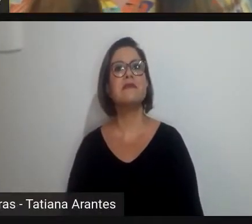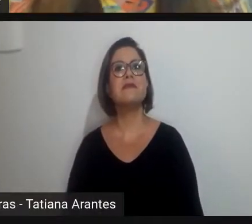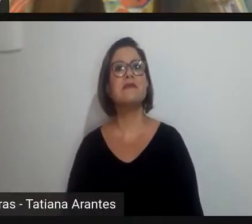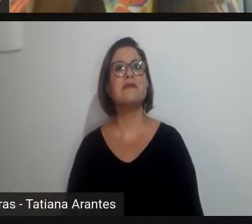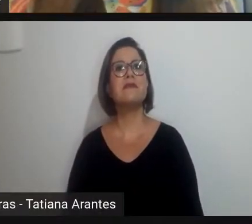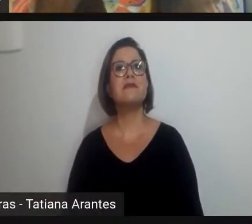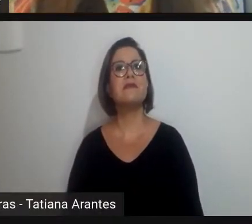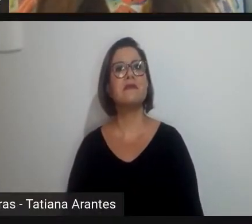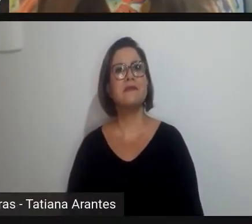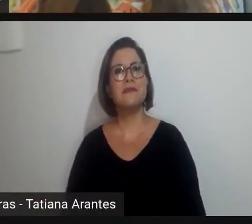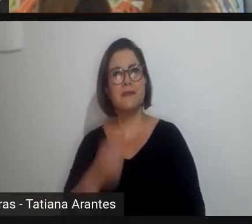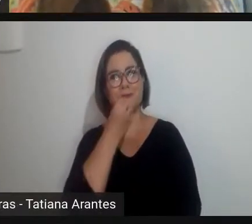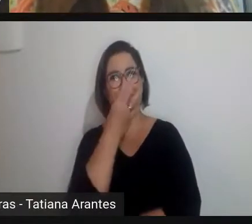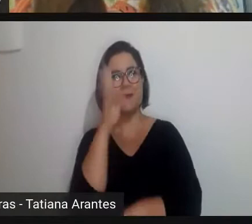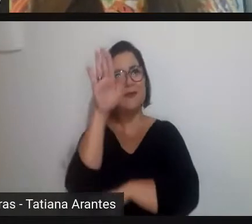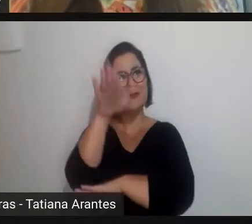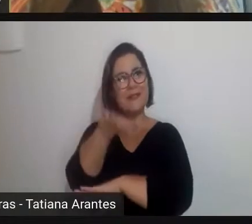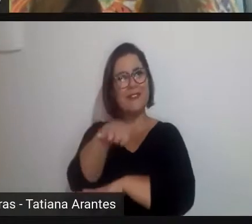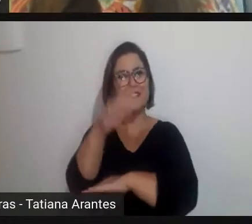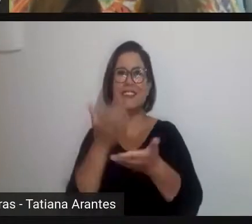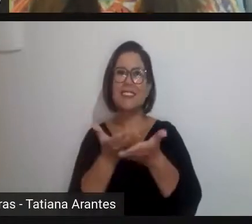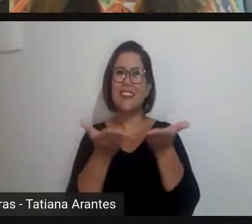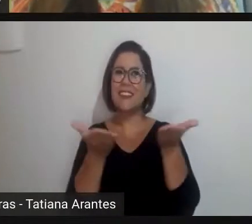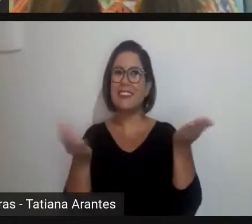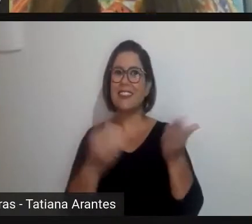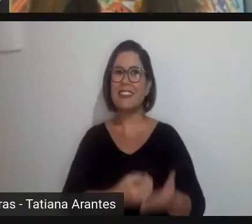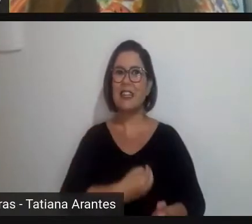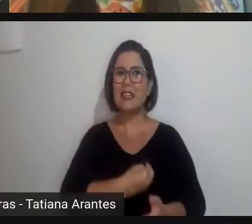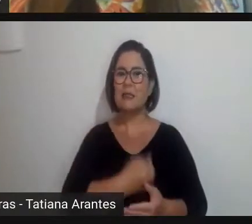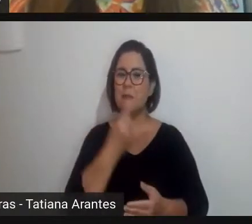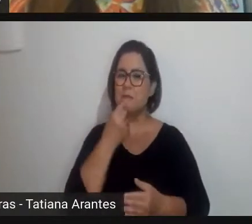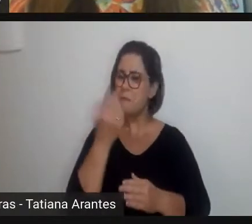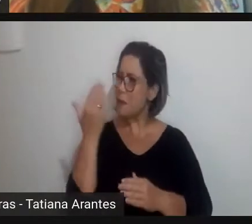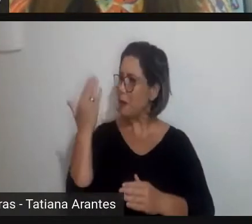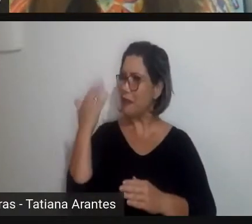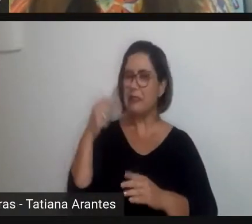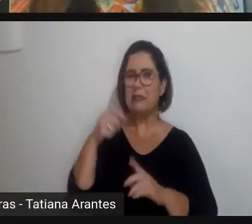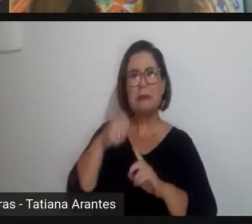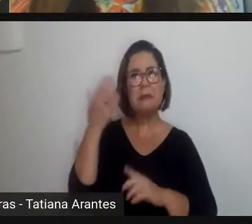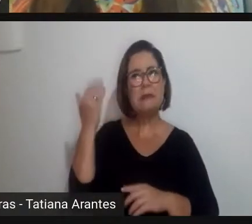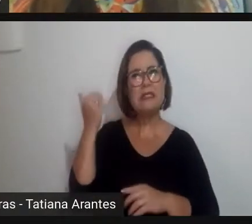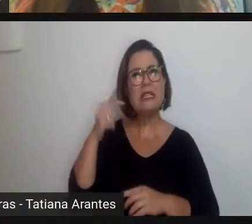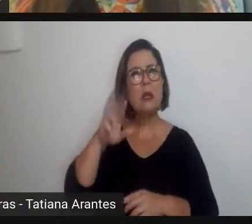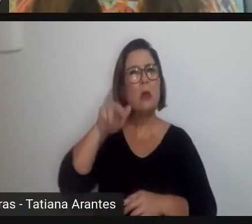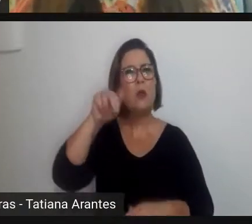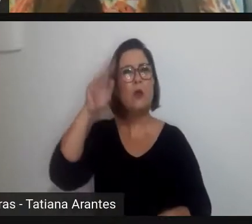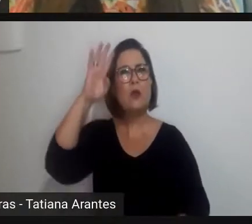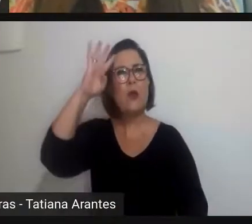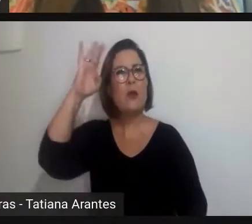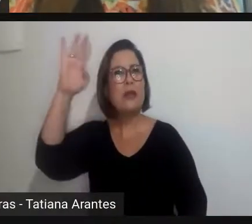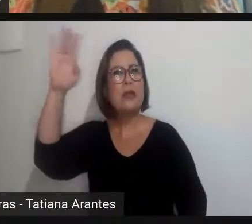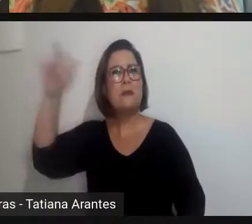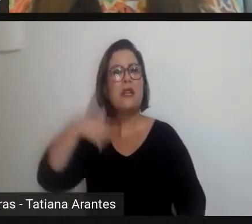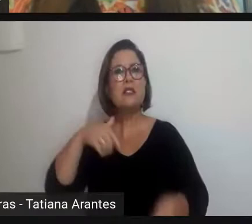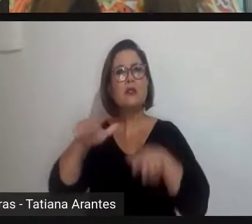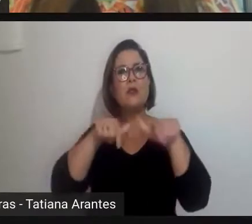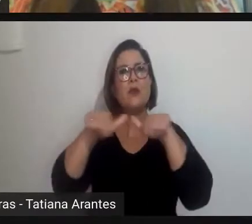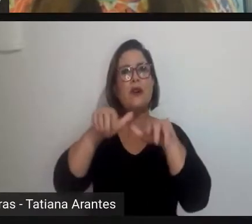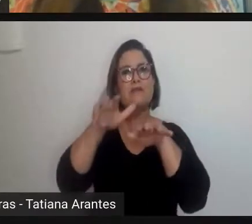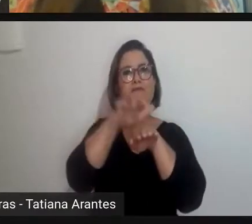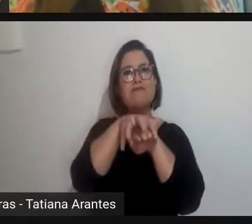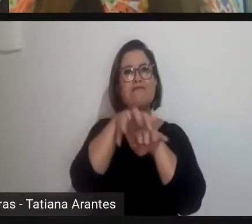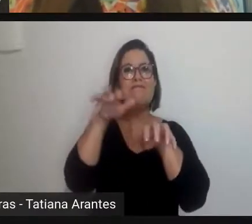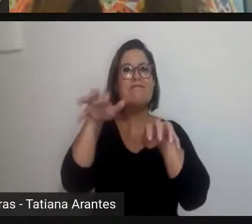Boa tarde a todos. Até poucos meses atrás, jamais imaginaríamos que o trabalho remoto assumiria esse